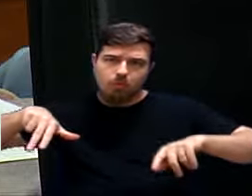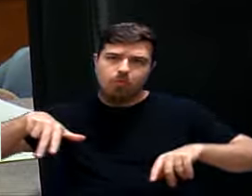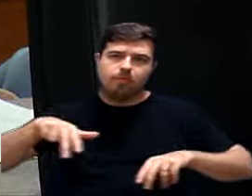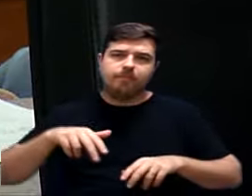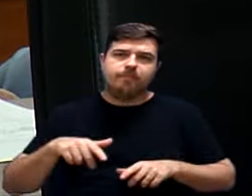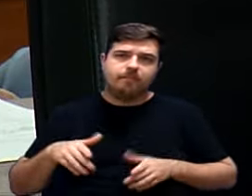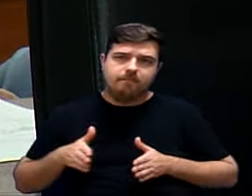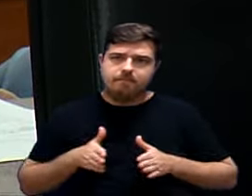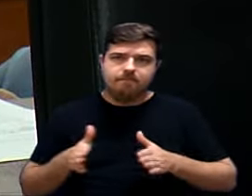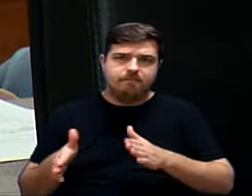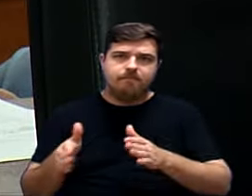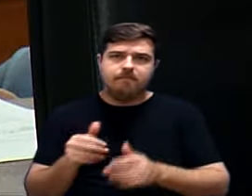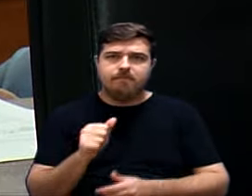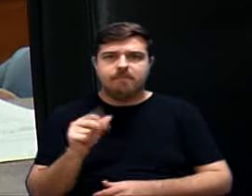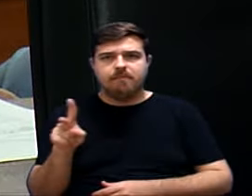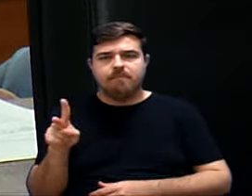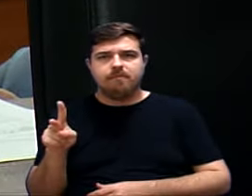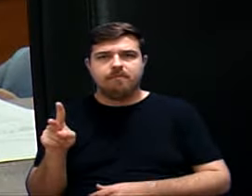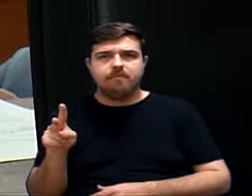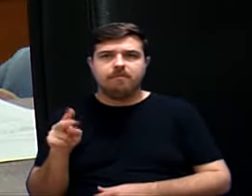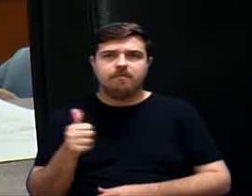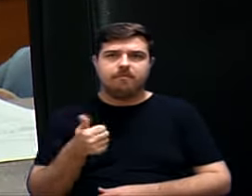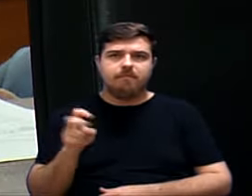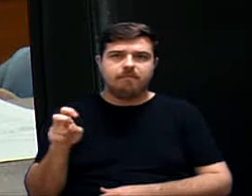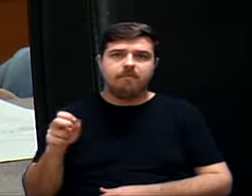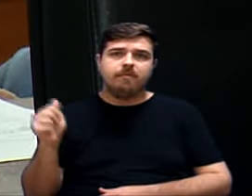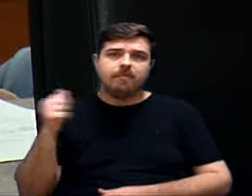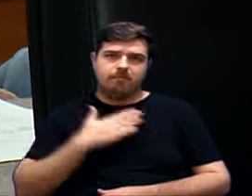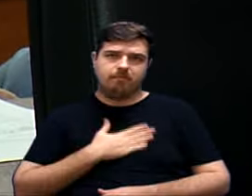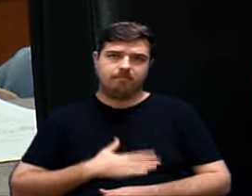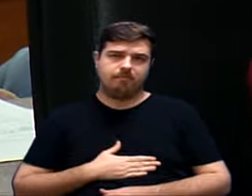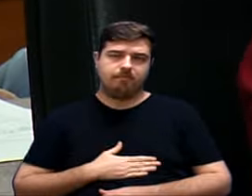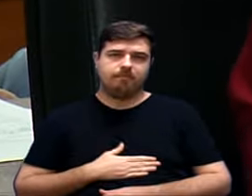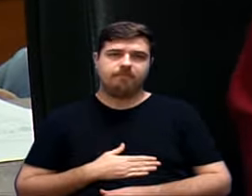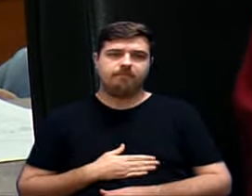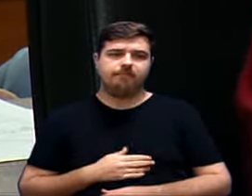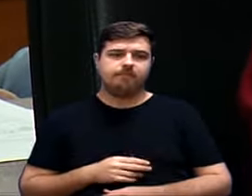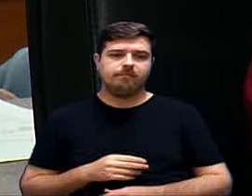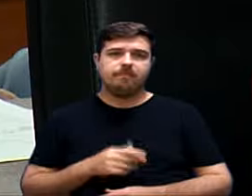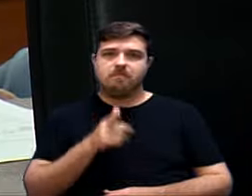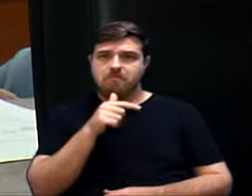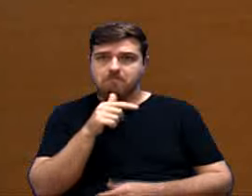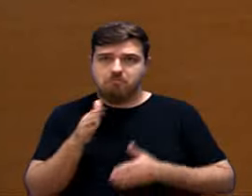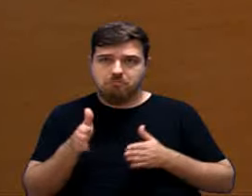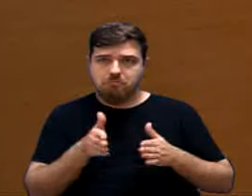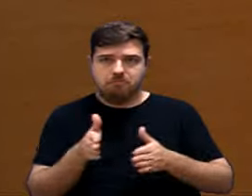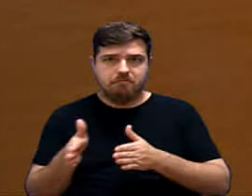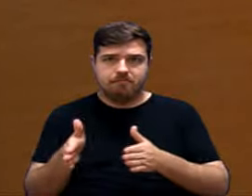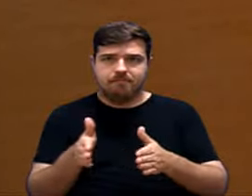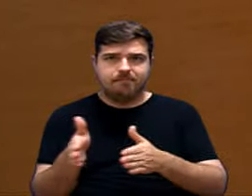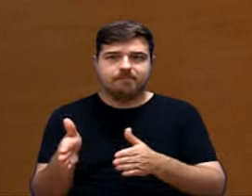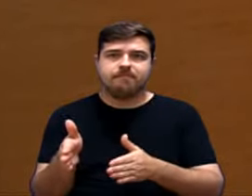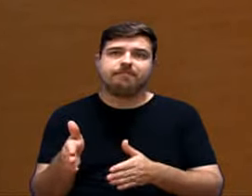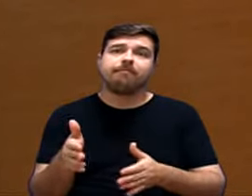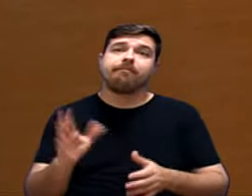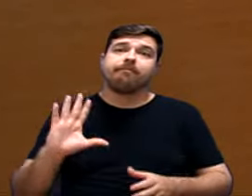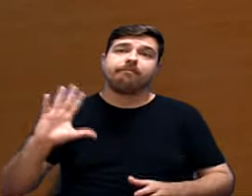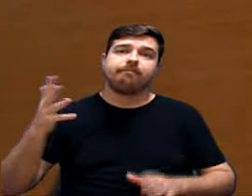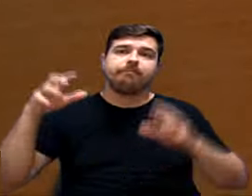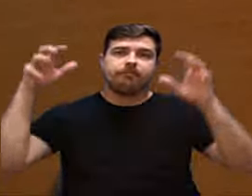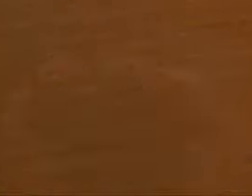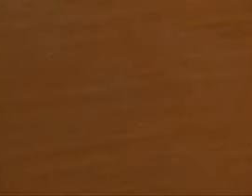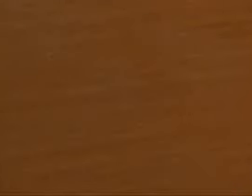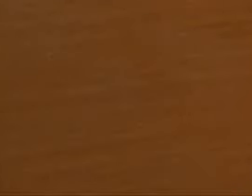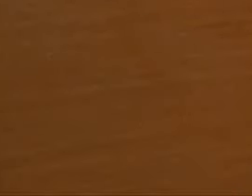teamento da vida da Avenida 15 de agosto vai descendo o Rio nós vamos trazer mais inundação para os